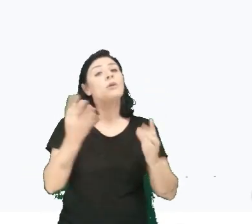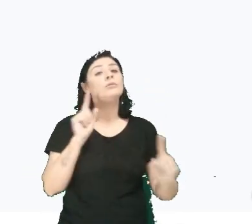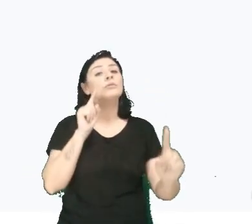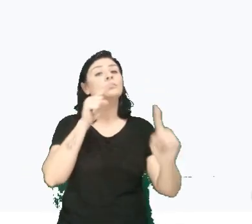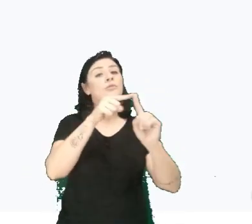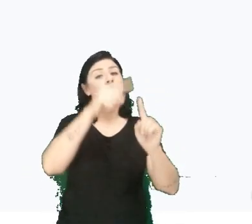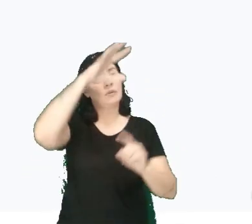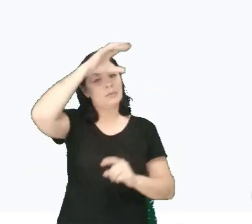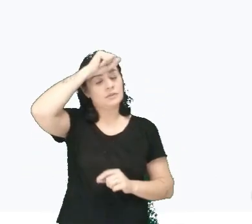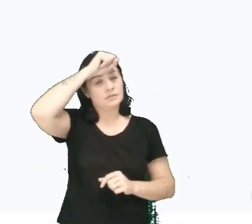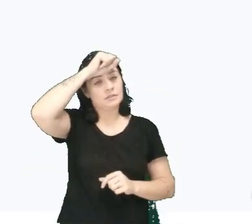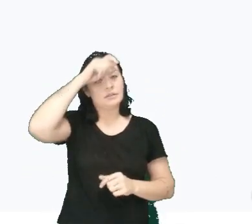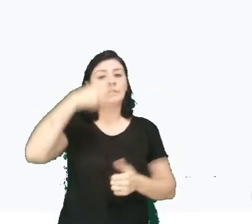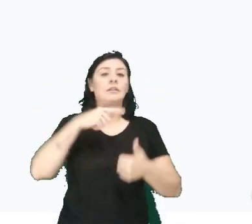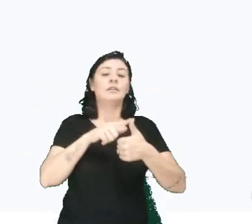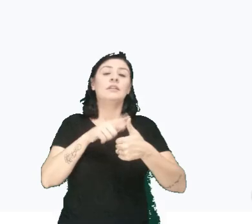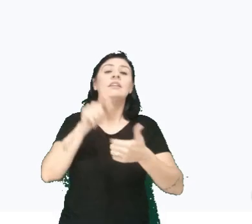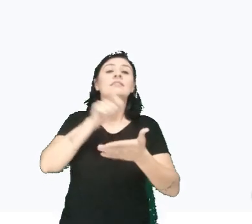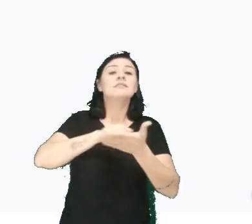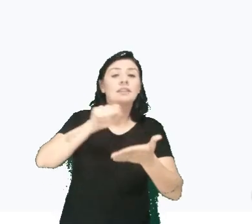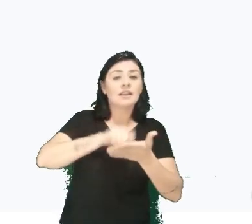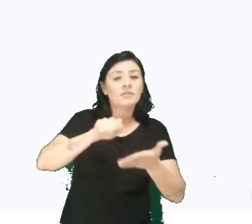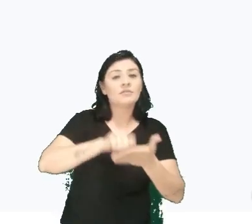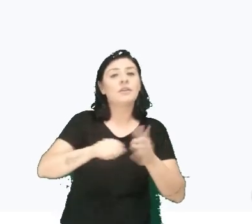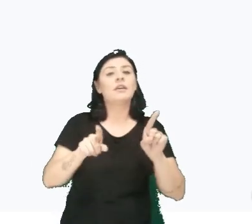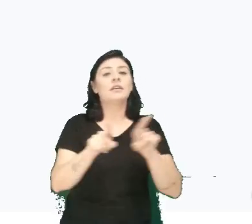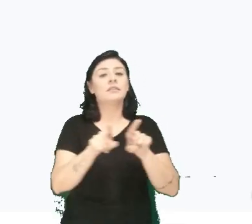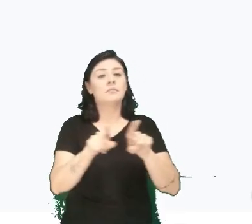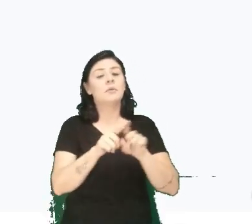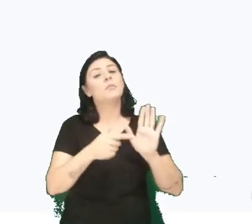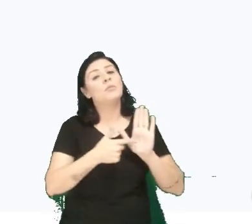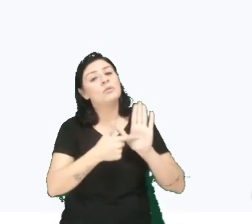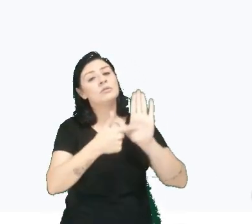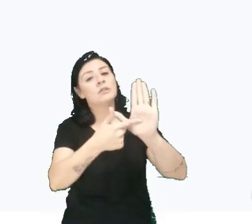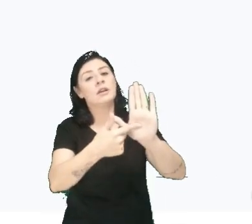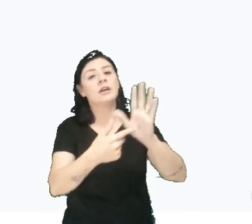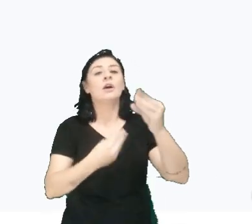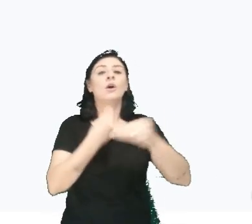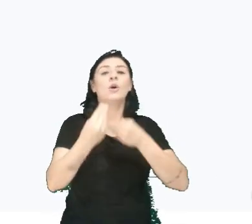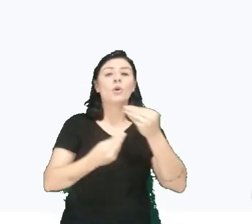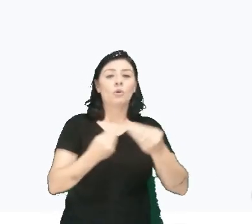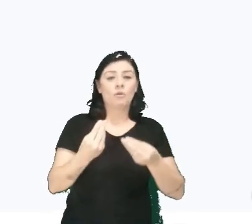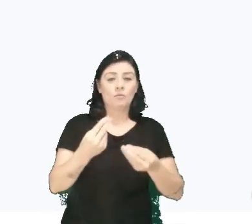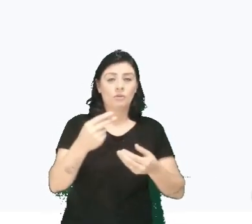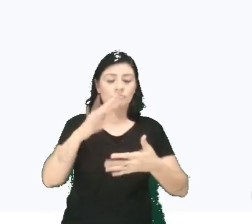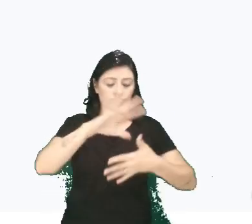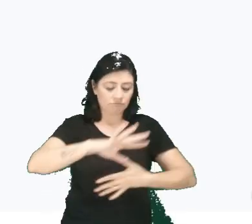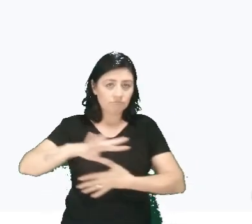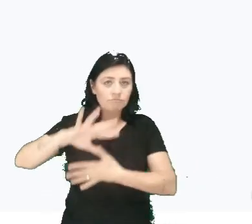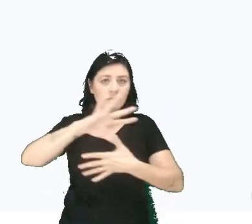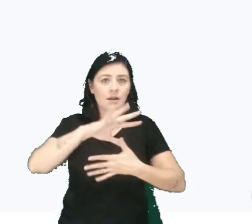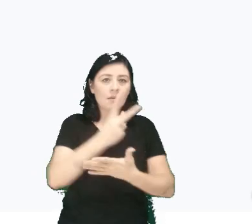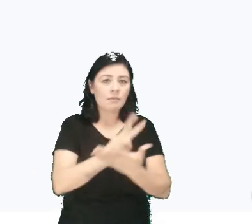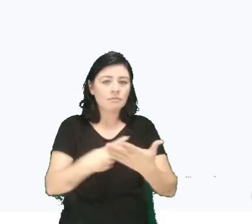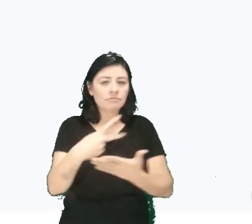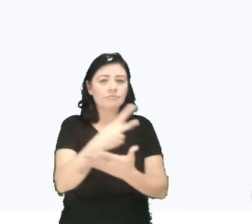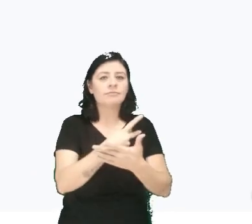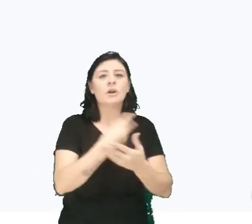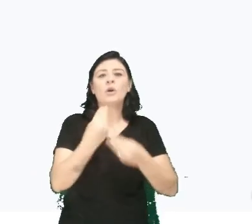né? Descrever e representar por meio de esboços de trajetos ou utilizando croquis e maquetes a movimentação